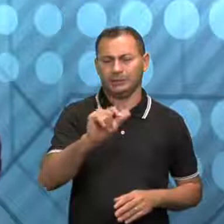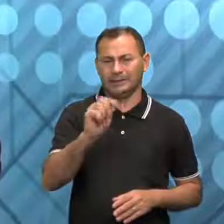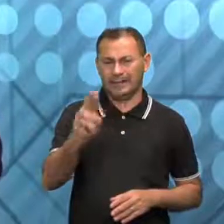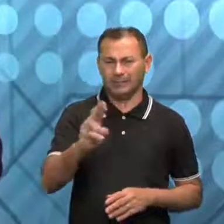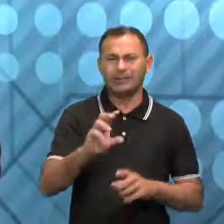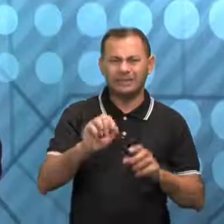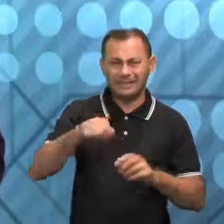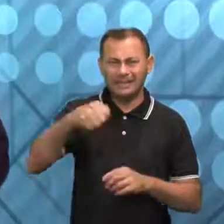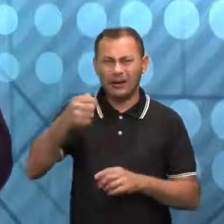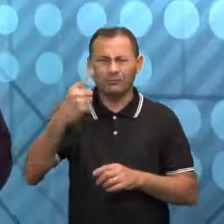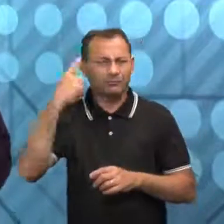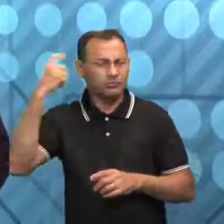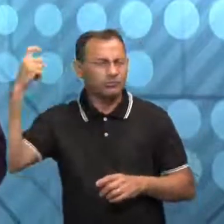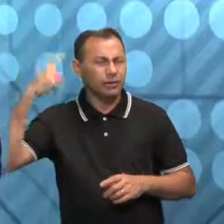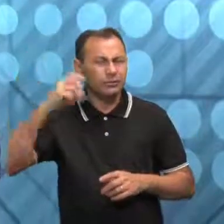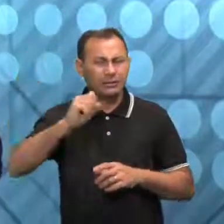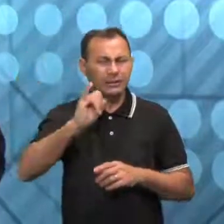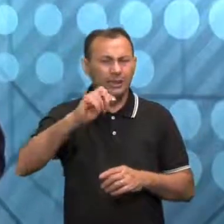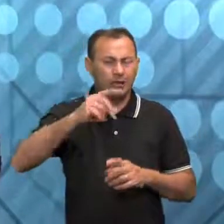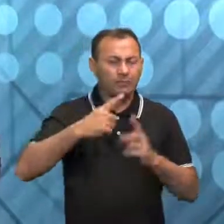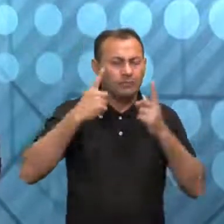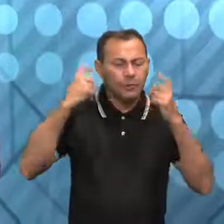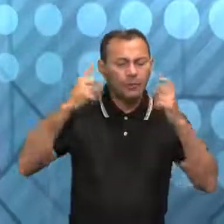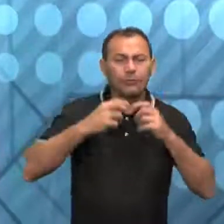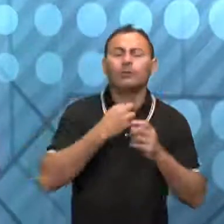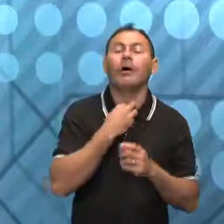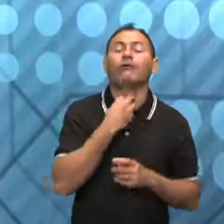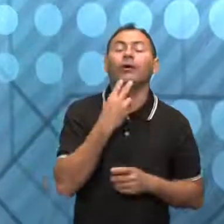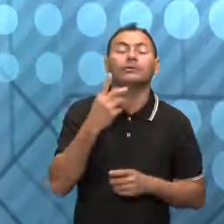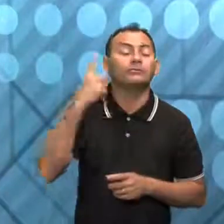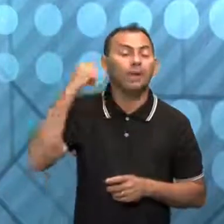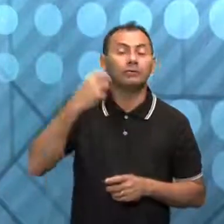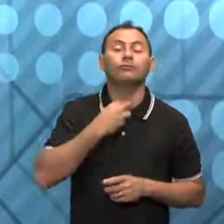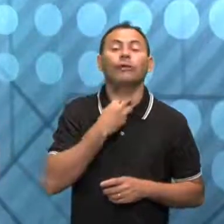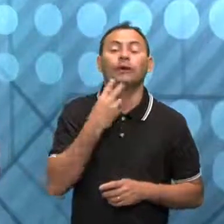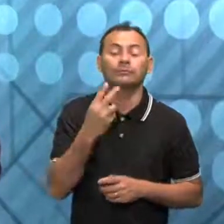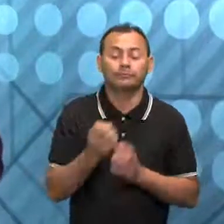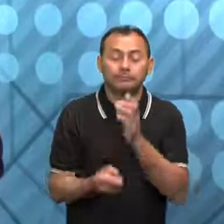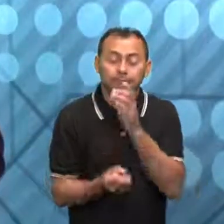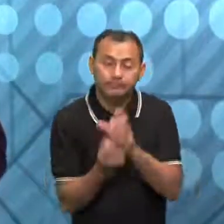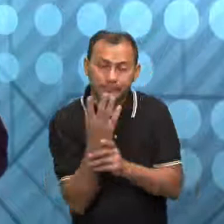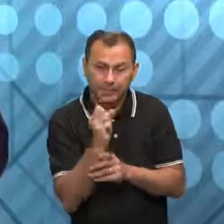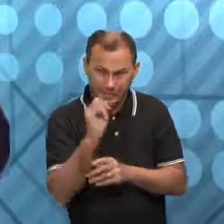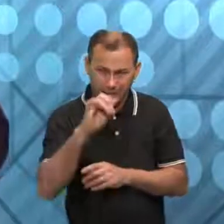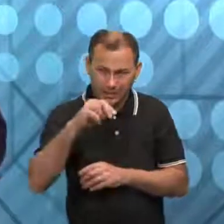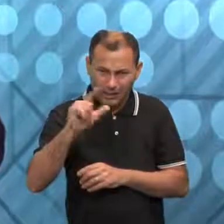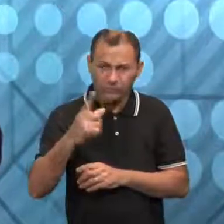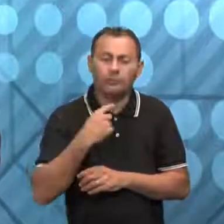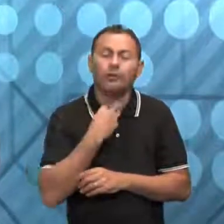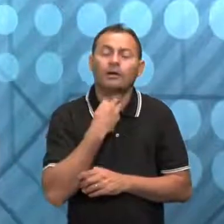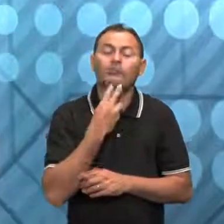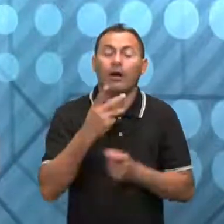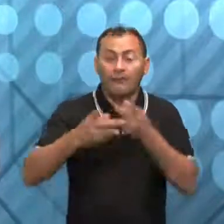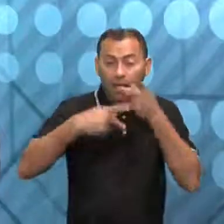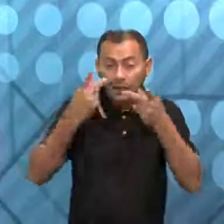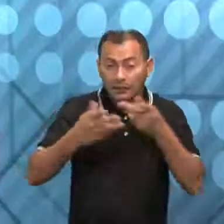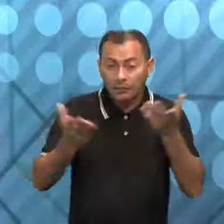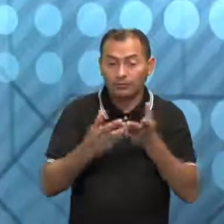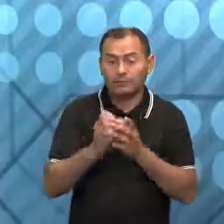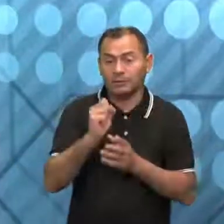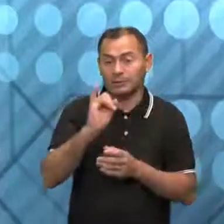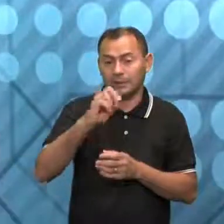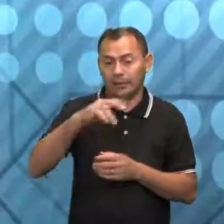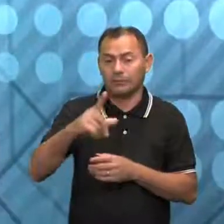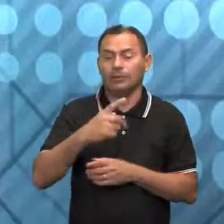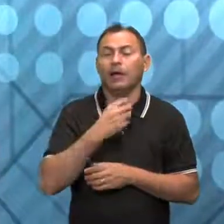do princípio básico de que os sinais, digamos a voz, um sinal de voz, ele é gerado pela minha voz. Eu estou falando agora, e esse sinal